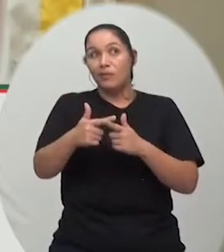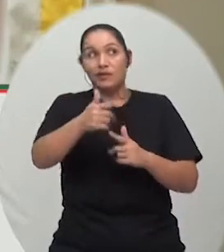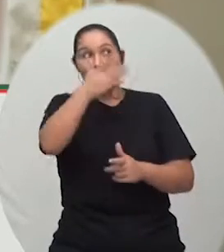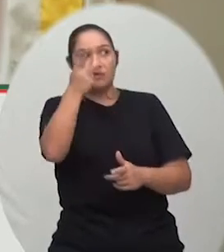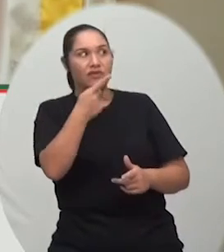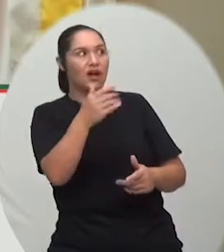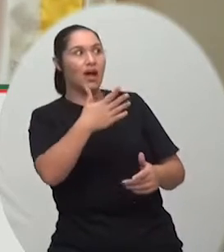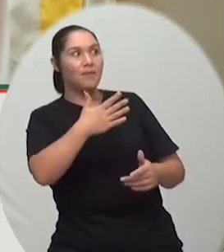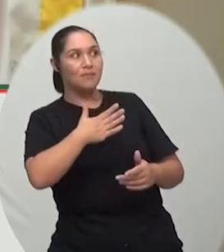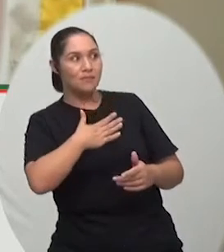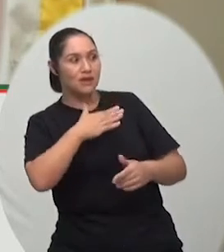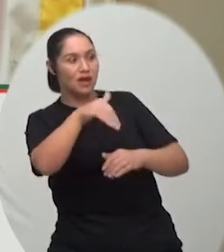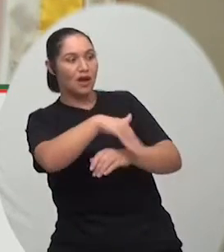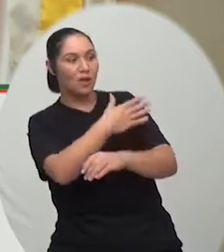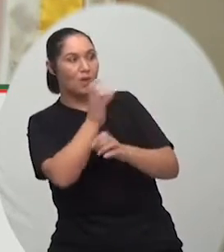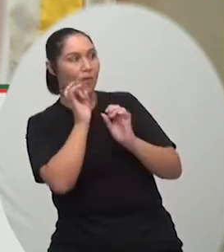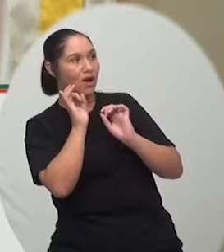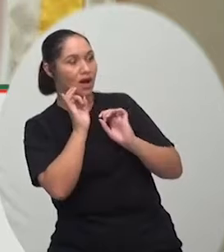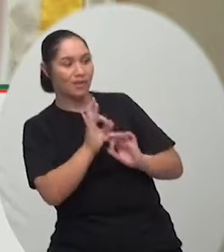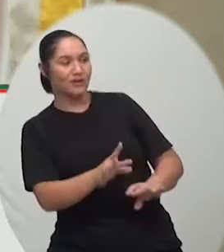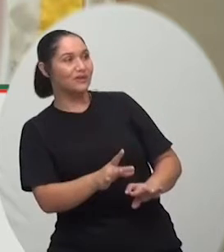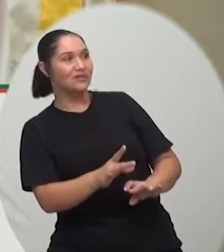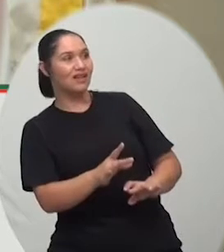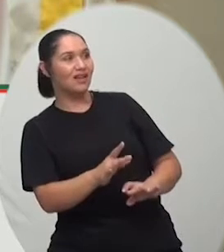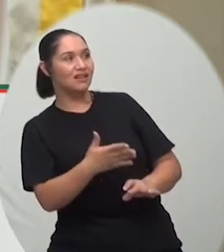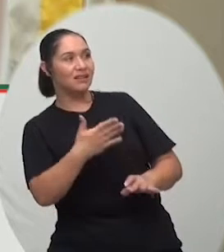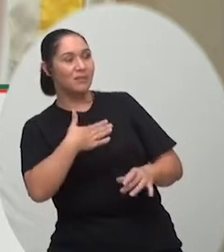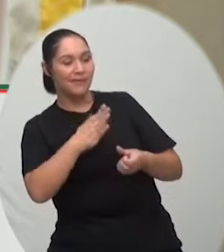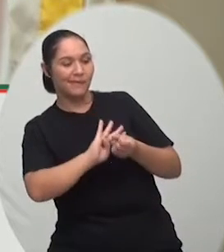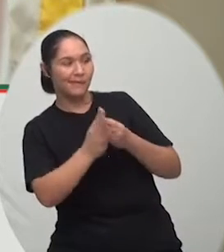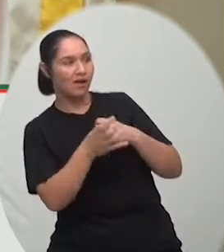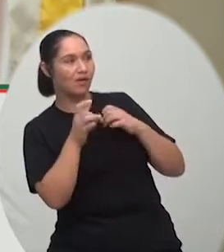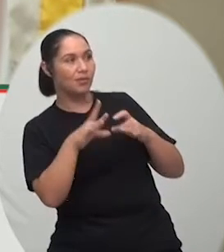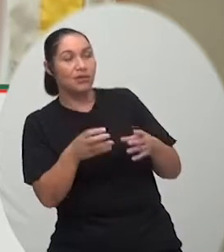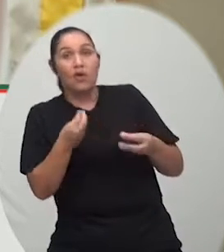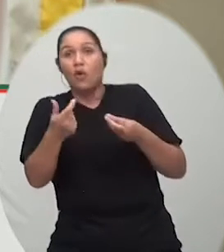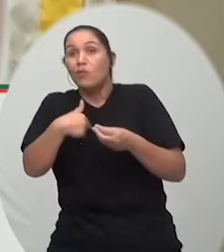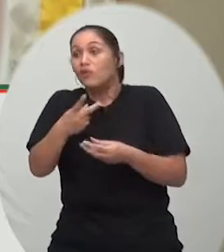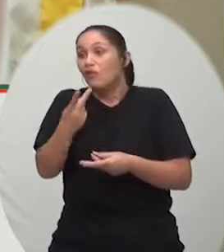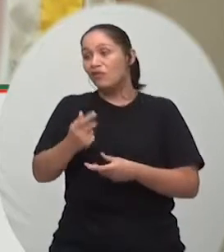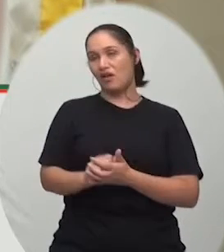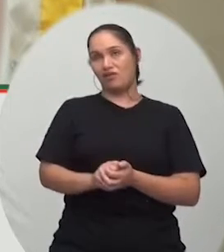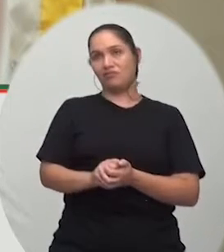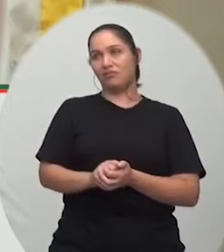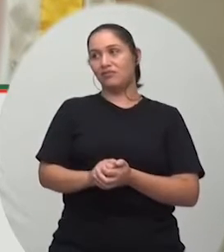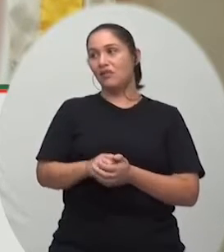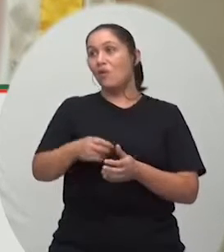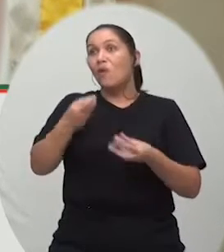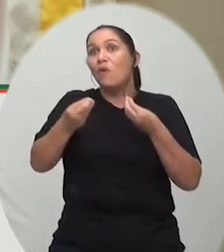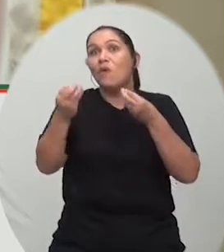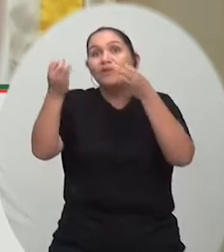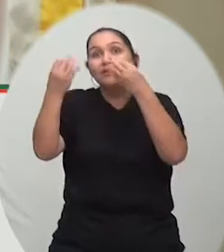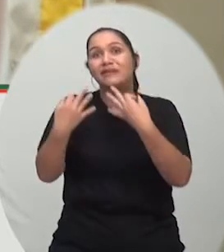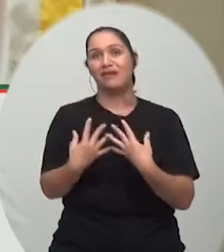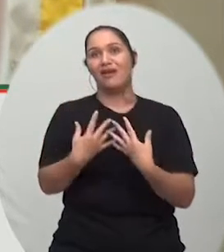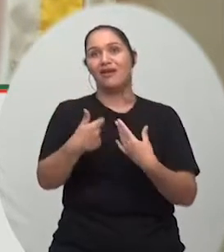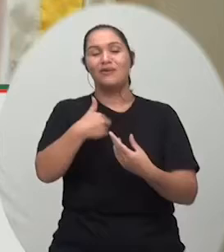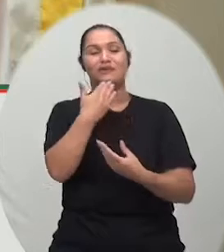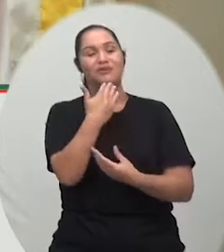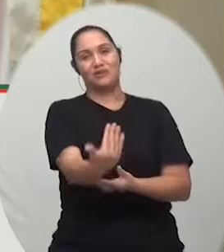abandonado. Qual o argumento que eu vou usar para essas pessoas? Qual o argumento? Eu já